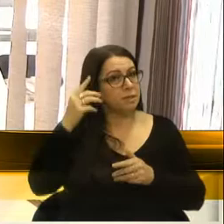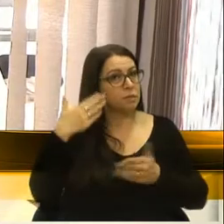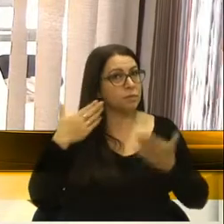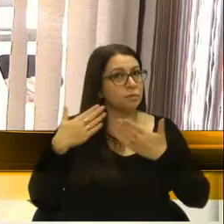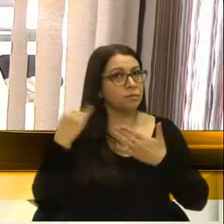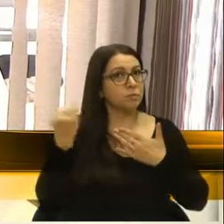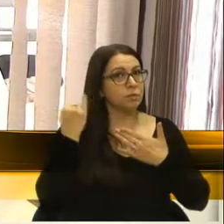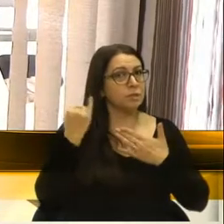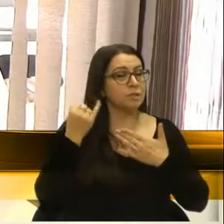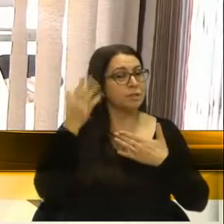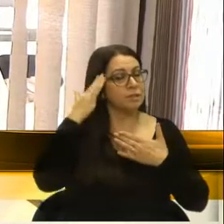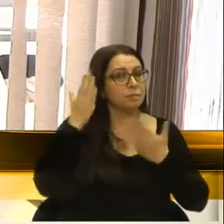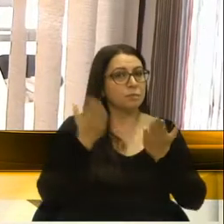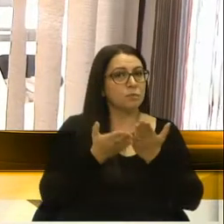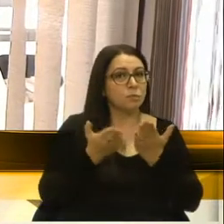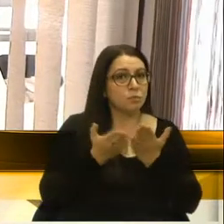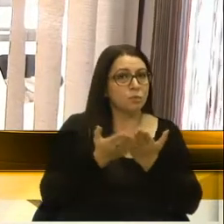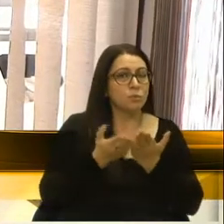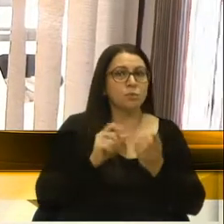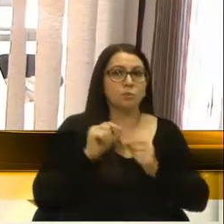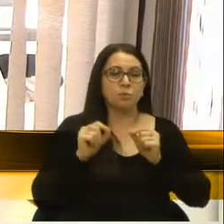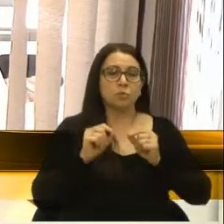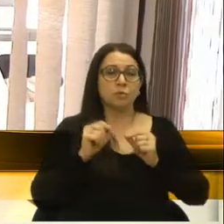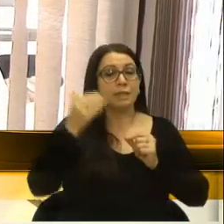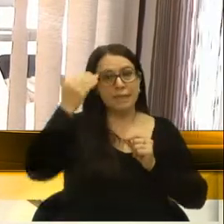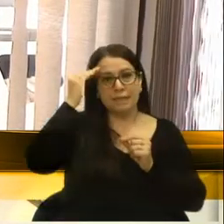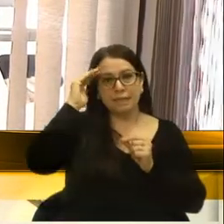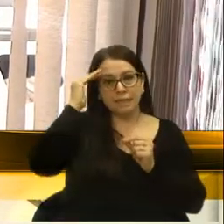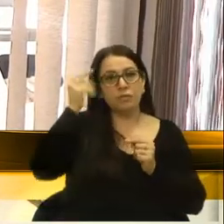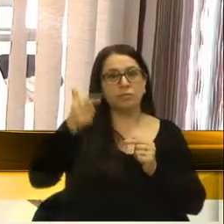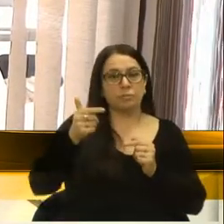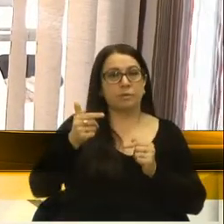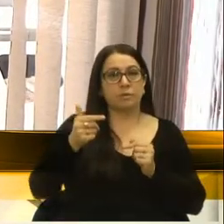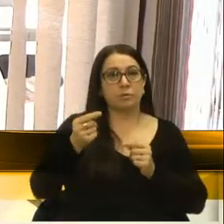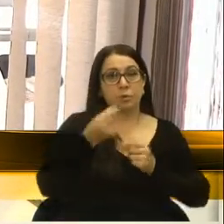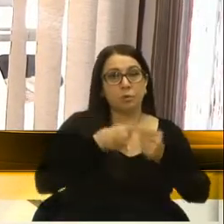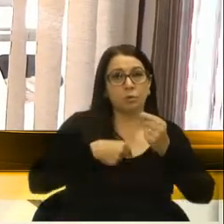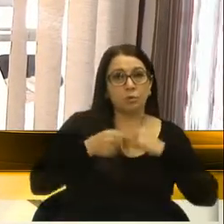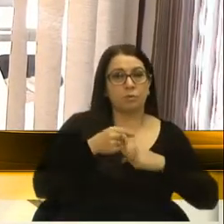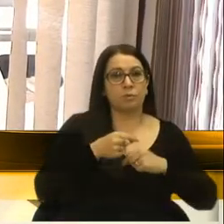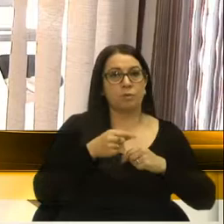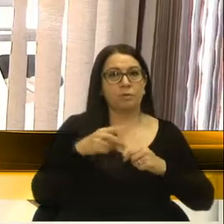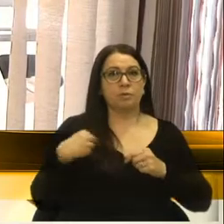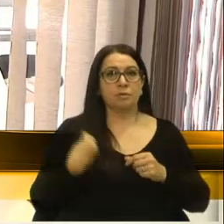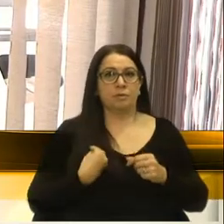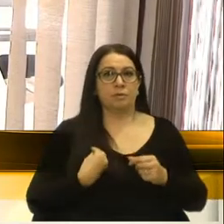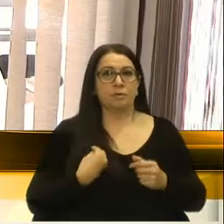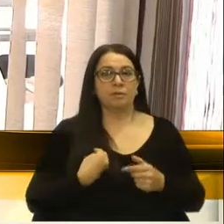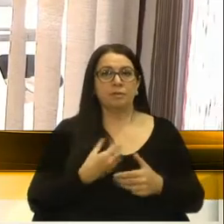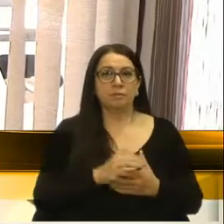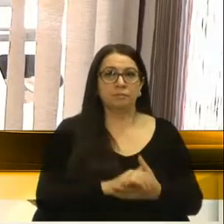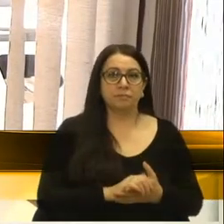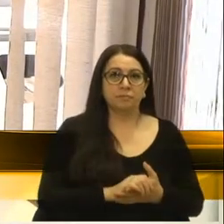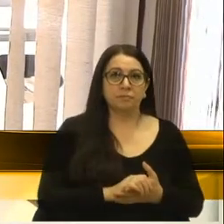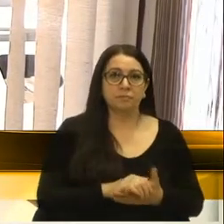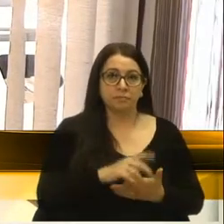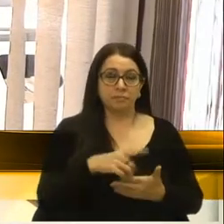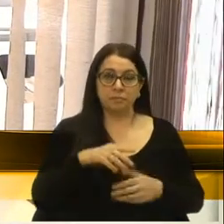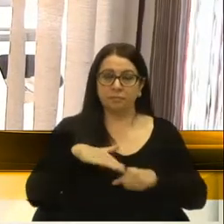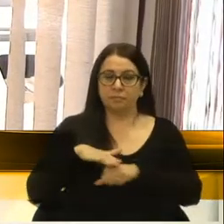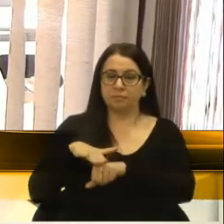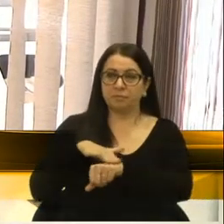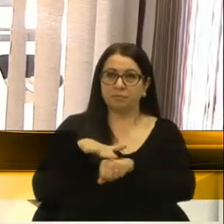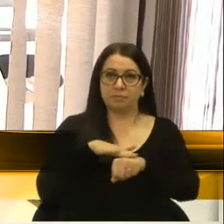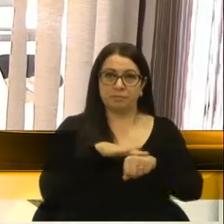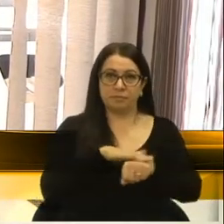que eles estão fazendo o estudo, de ter esse entendimento econômico que nós estamos vivendo. E aí até eu conversei com ele